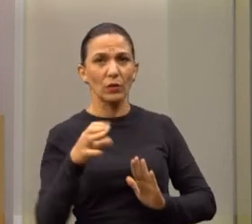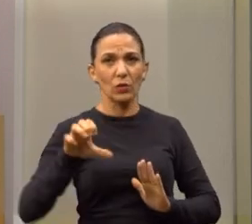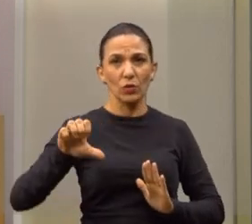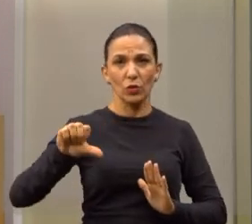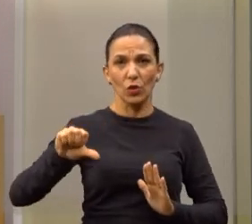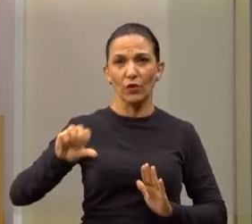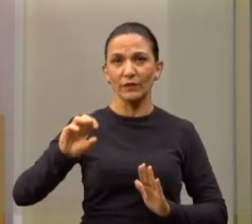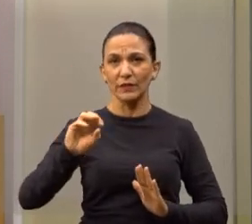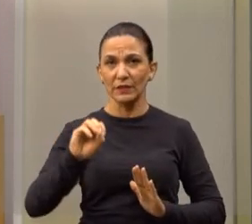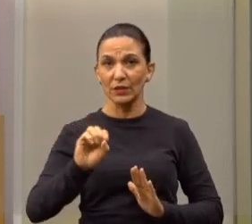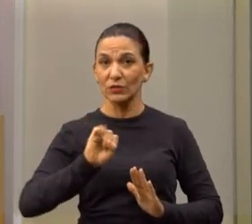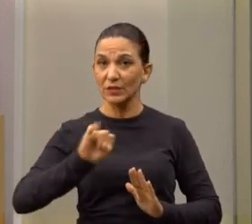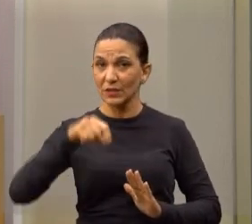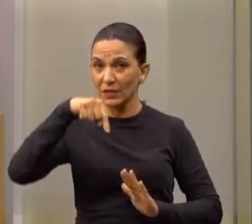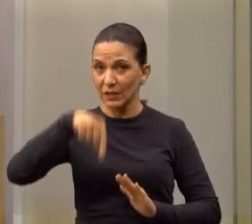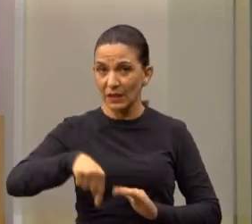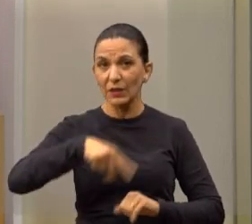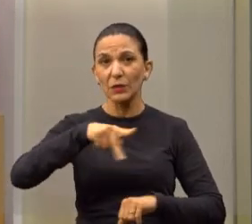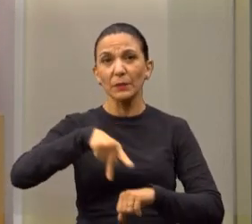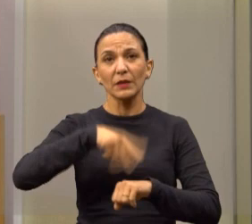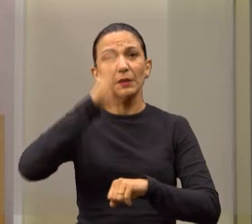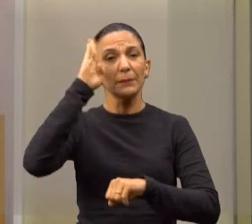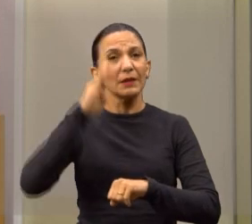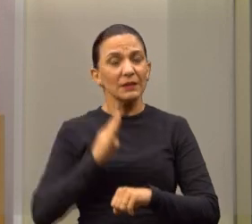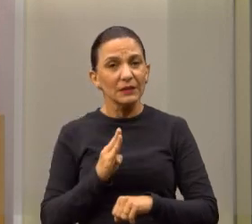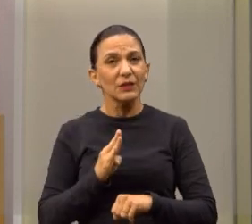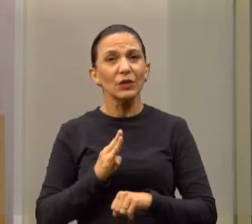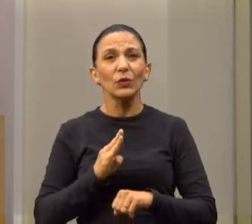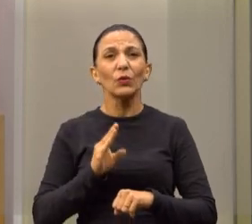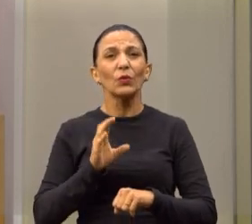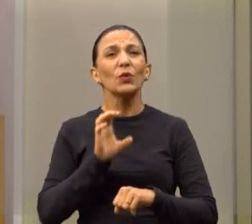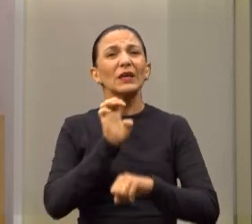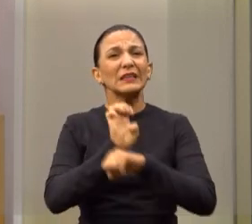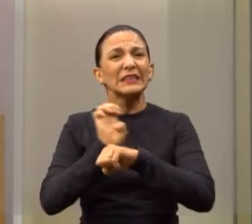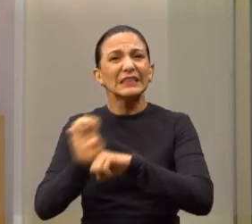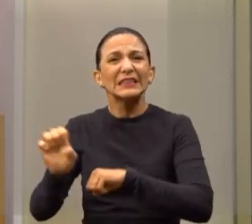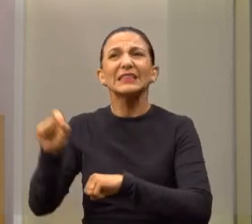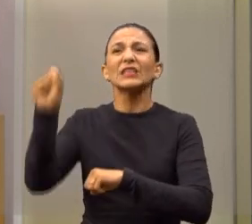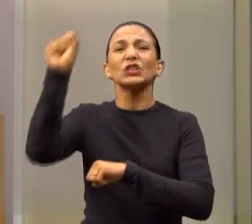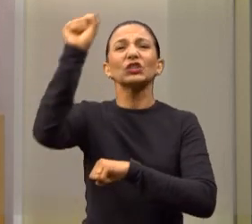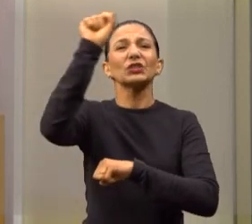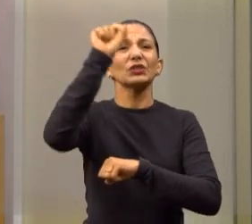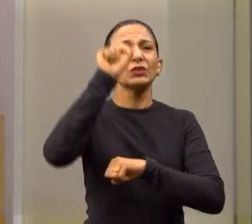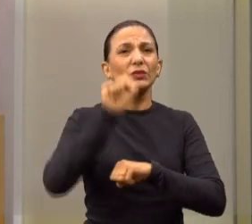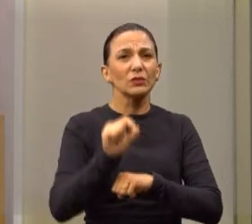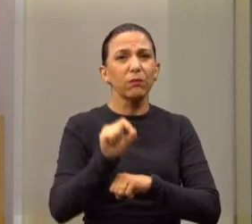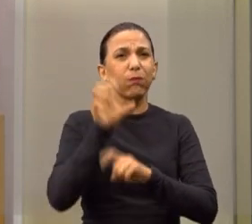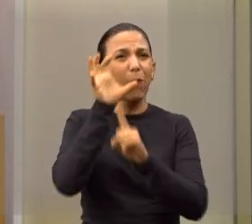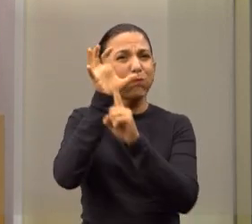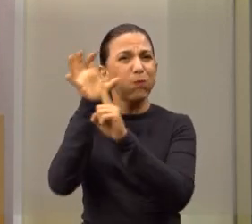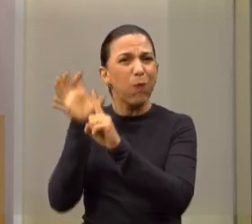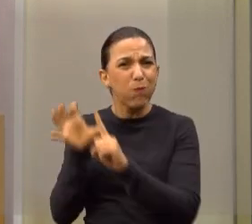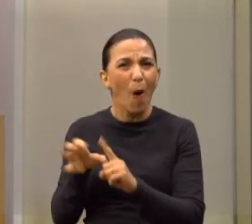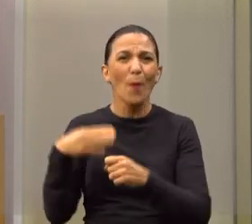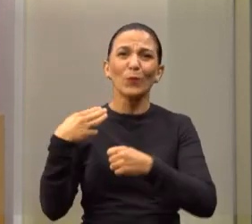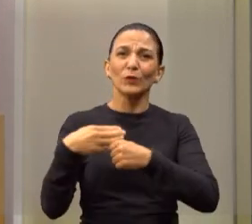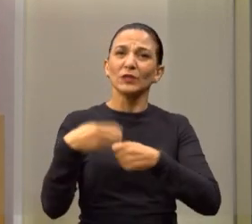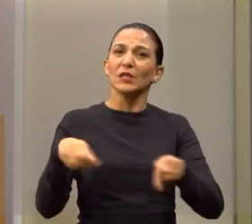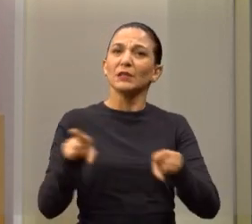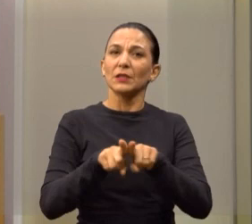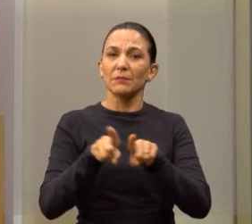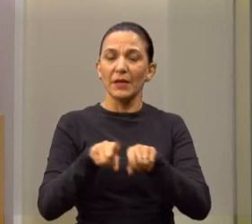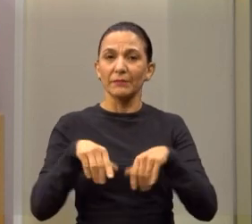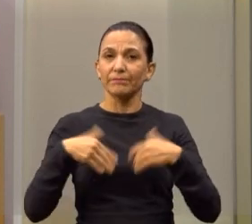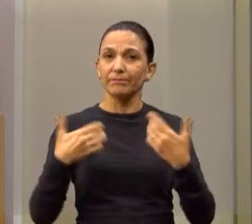se acontece no Brasil, mas atinge todos os estados e também grandes municípios. E aí eu